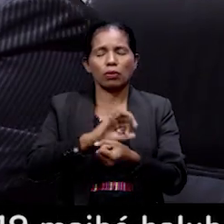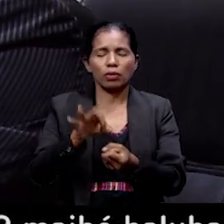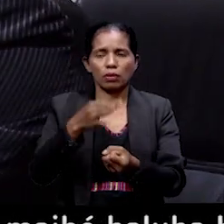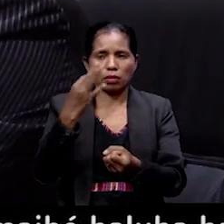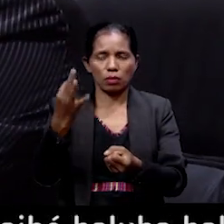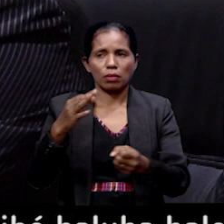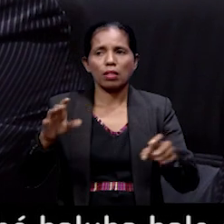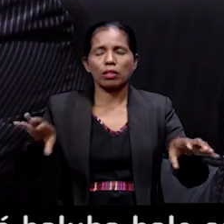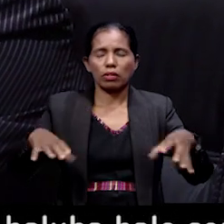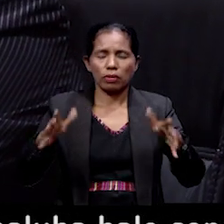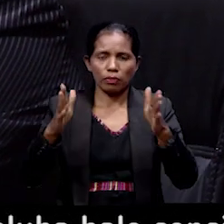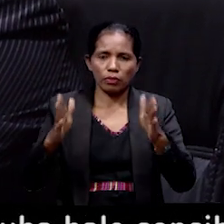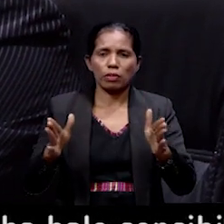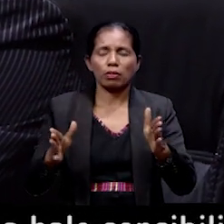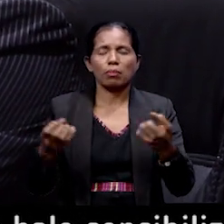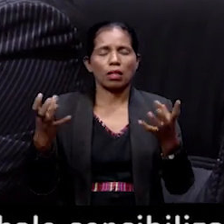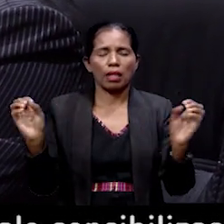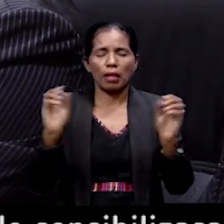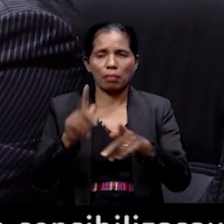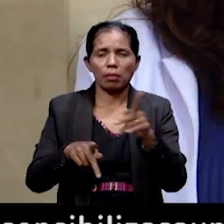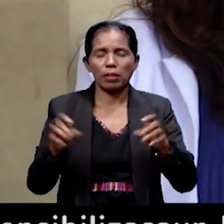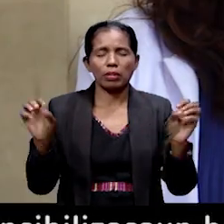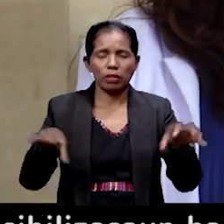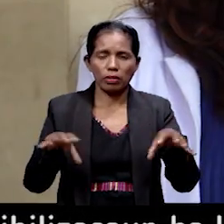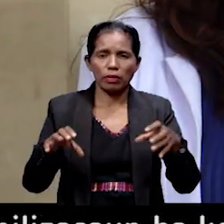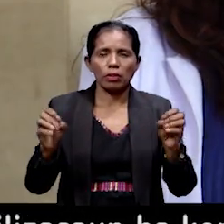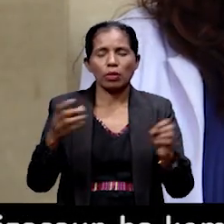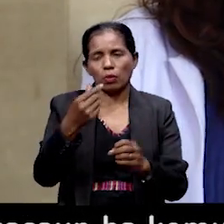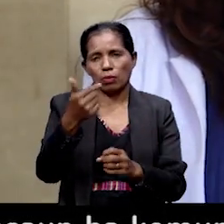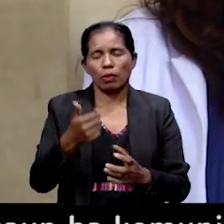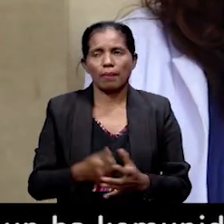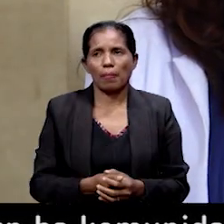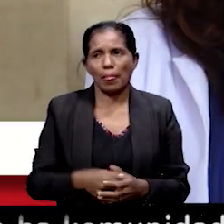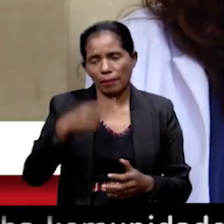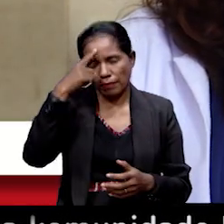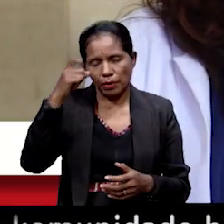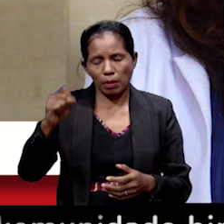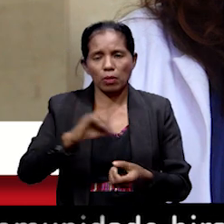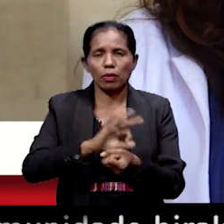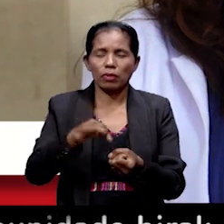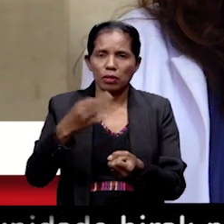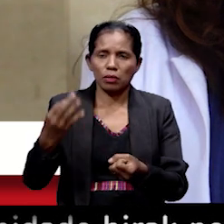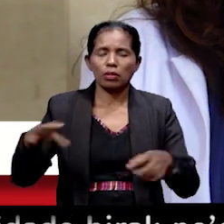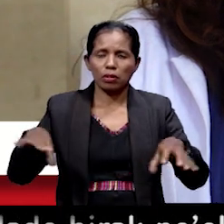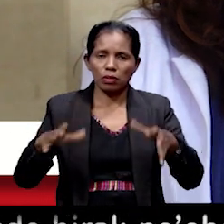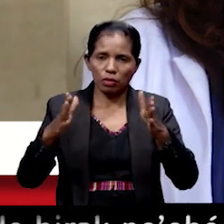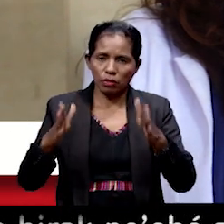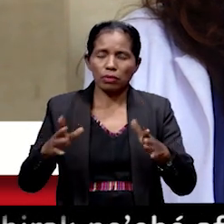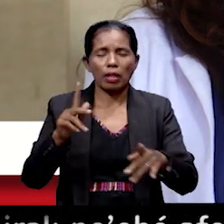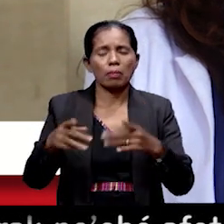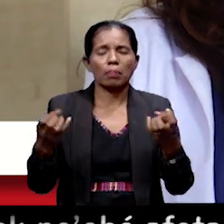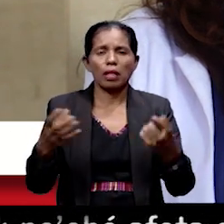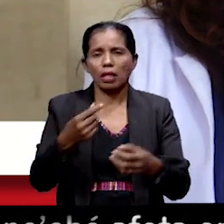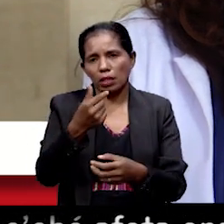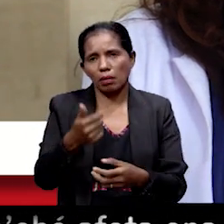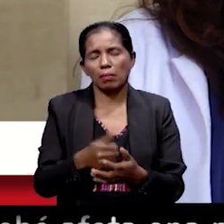recurso humano ne bela suficiente. Tambah COVID, tambah saya tu recursos humanos lah tu. Nemo kau ina dihan. Buat balik tengah